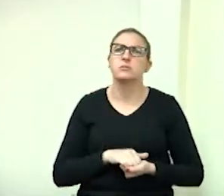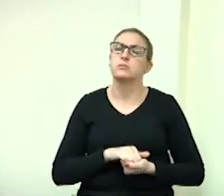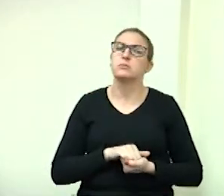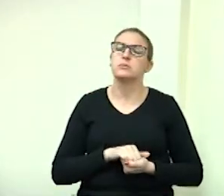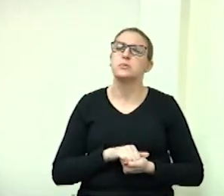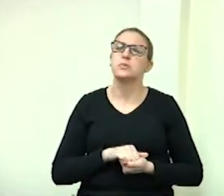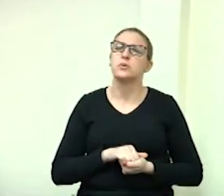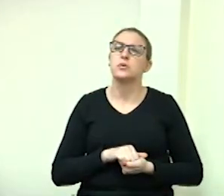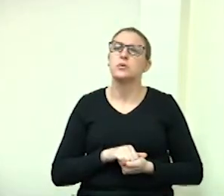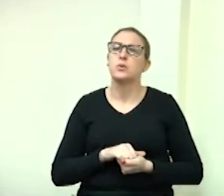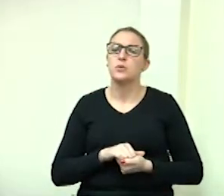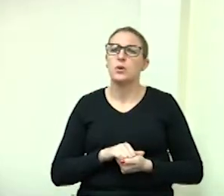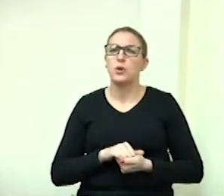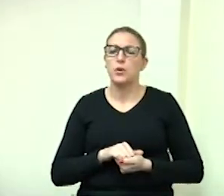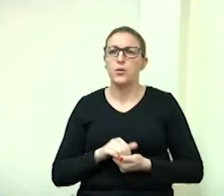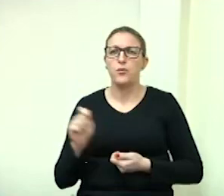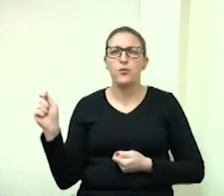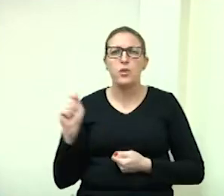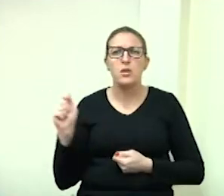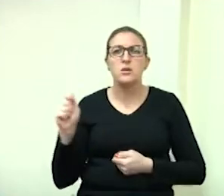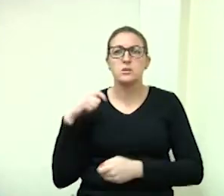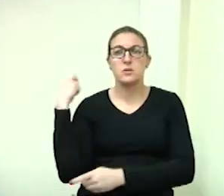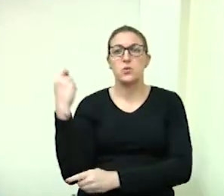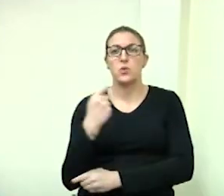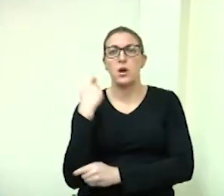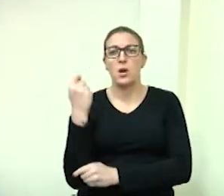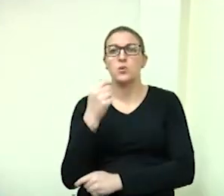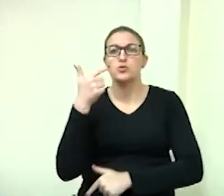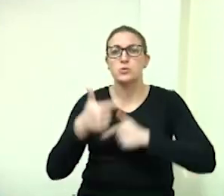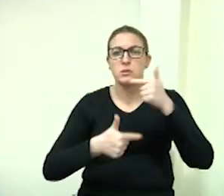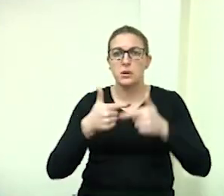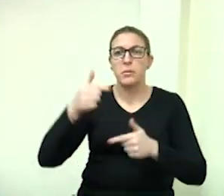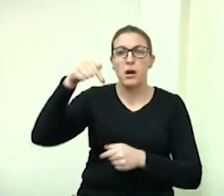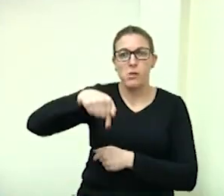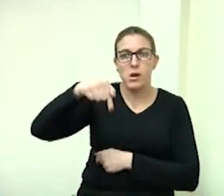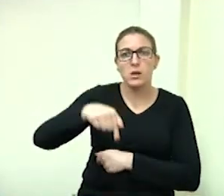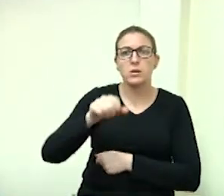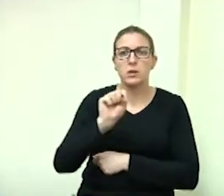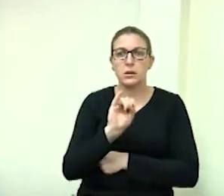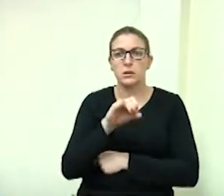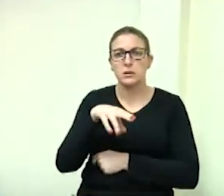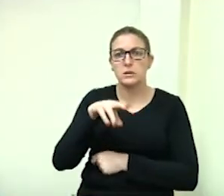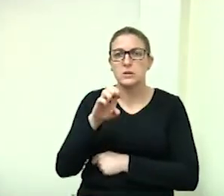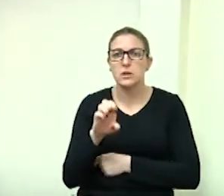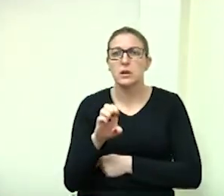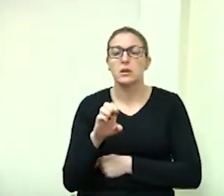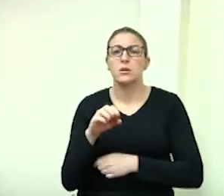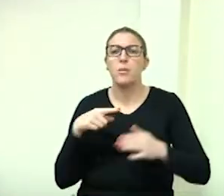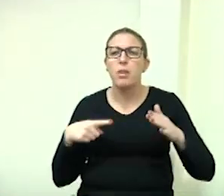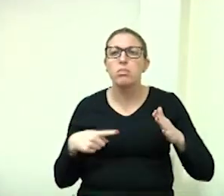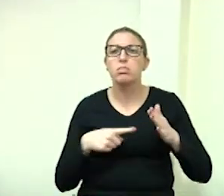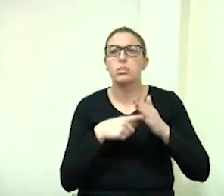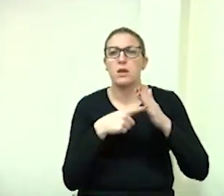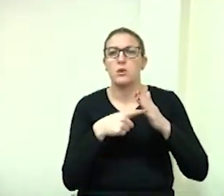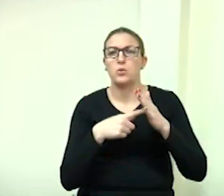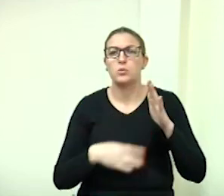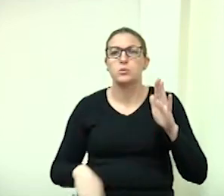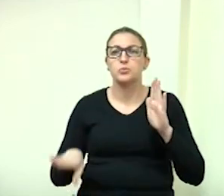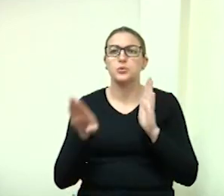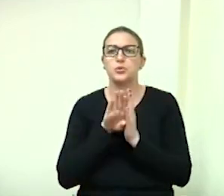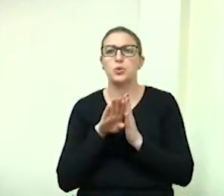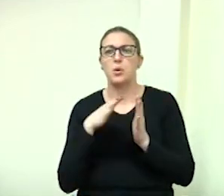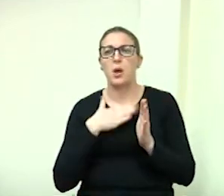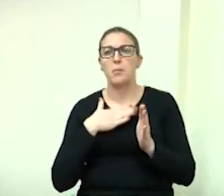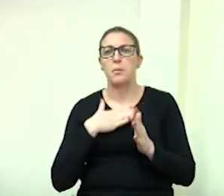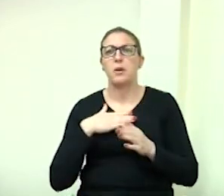a Fundação Gaúcha do trabalho esteve aqui no nosso cine a partir de uma denúncia que chegou aos nossos gabinetes